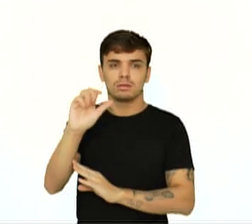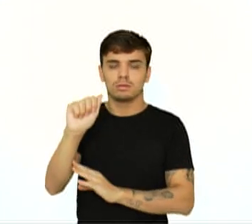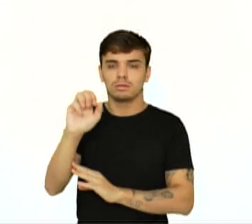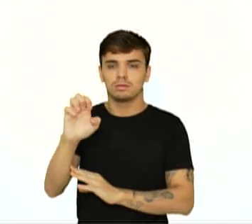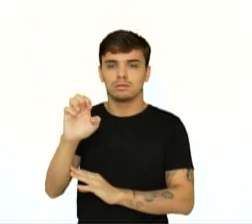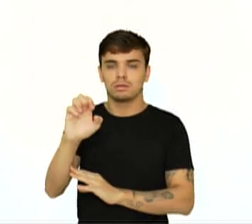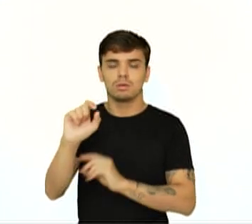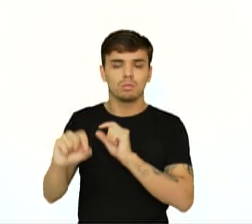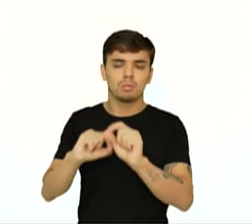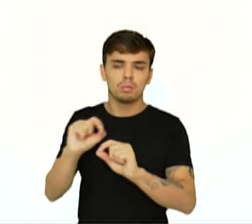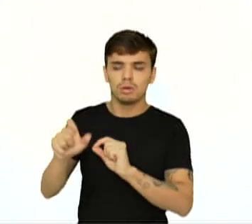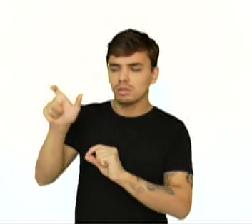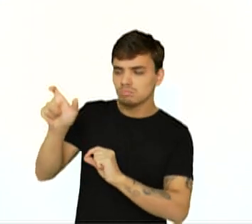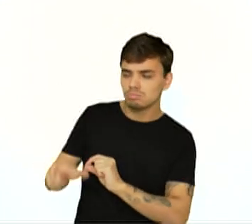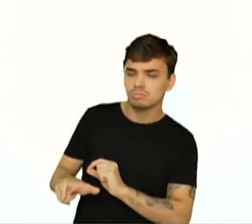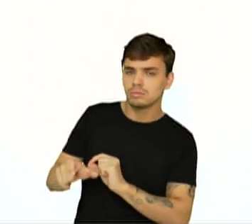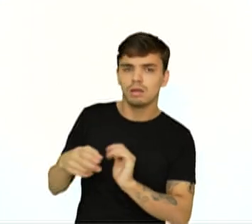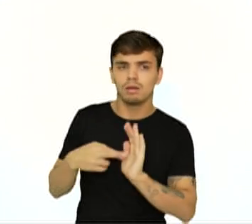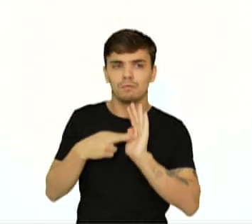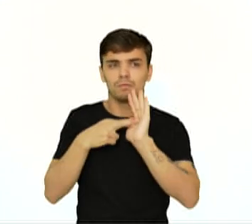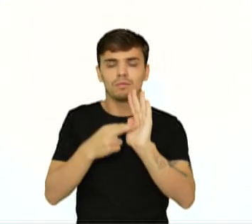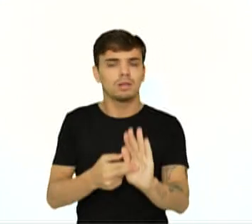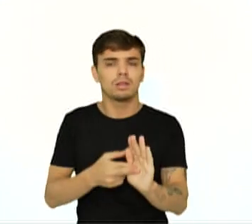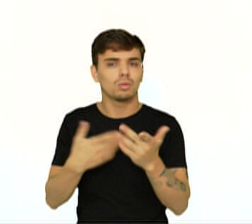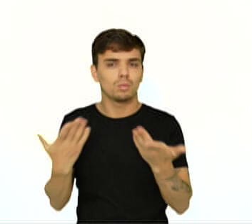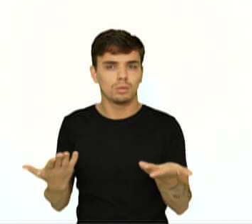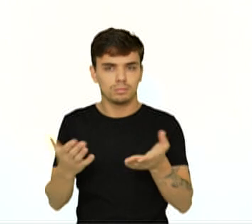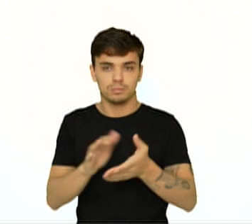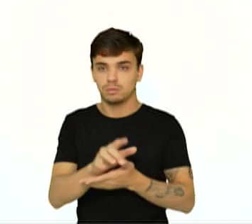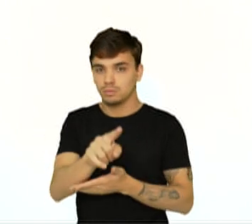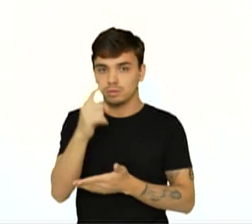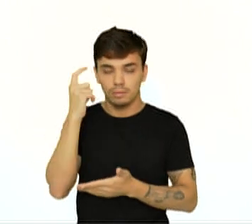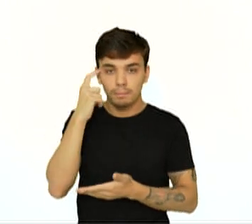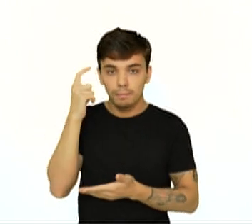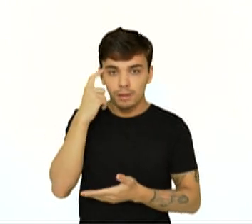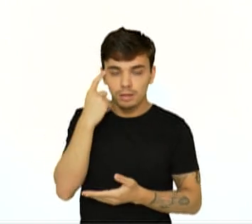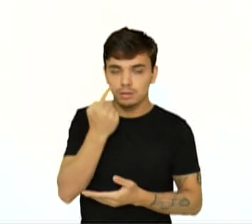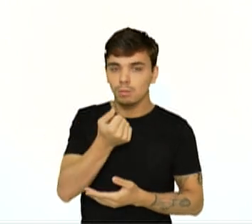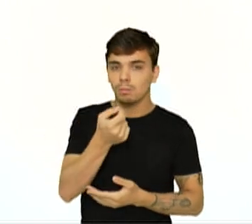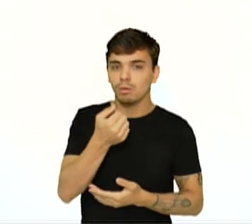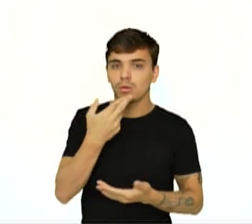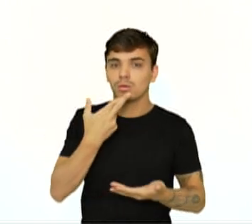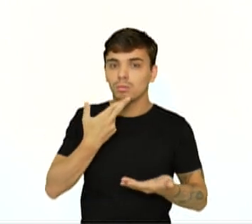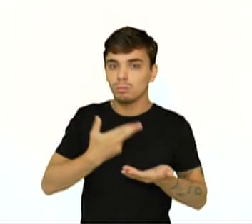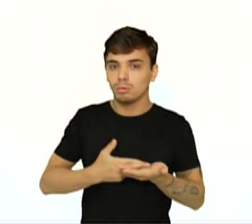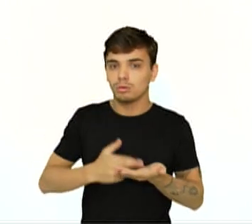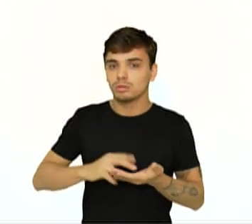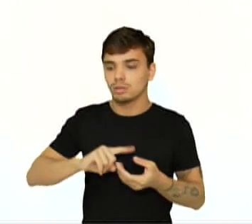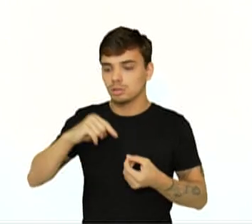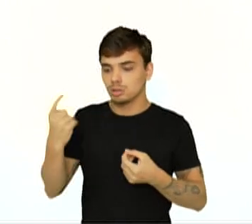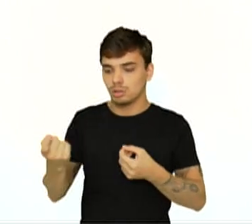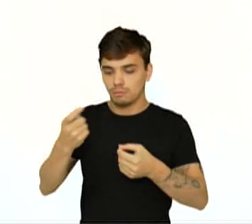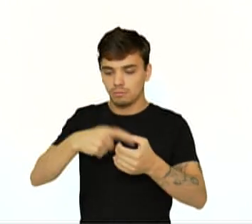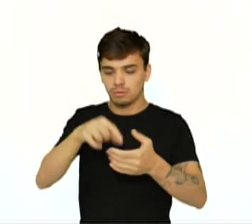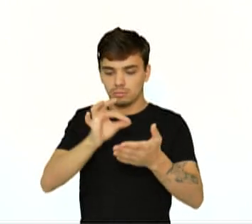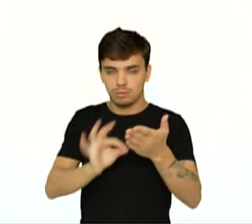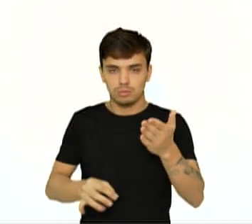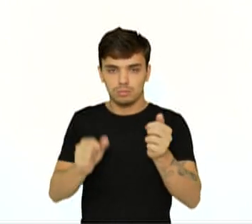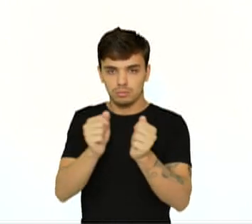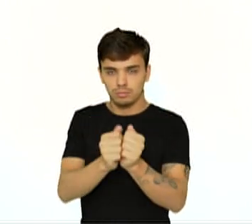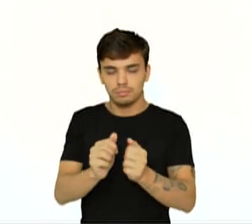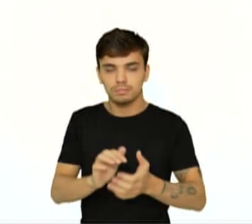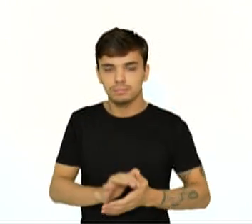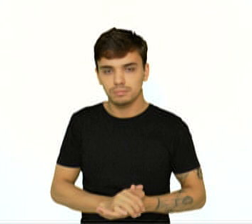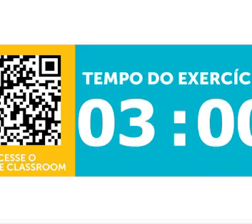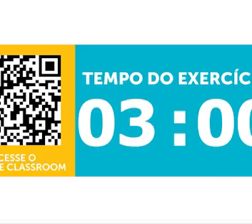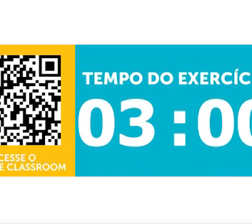quem? Né? A quem que esse verbo está se referindo? Pense um pouquinho, responda e nós já vamos conferir a resposta.